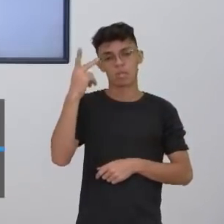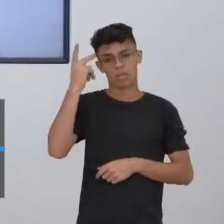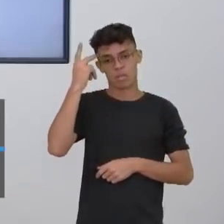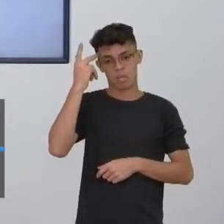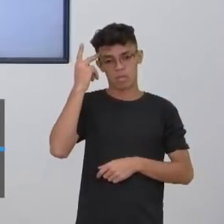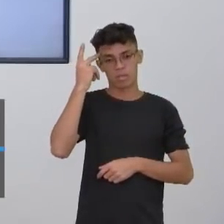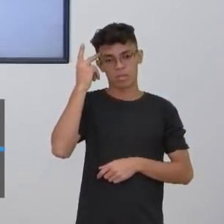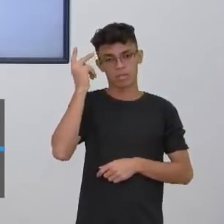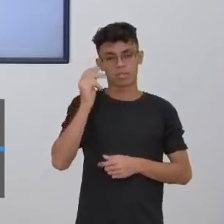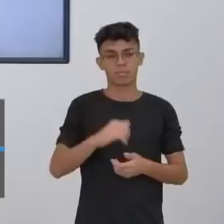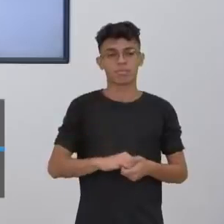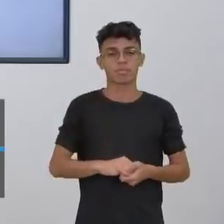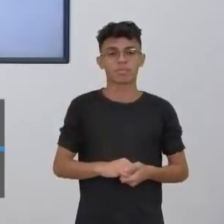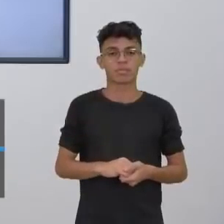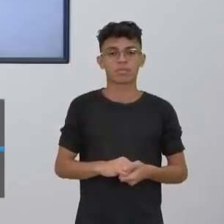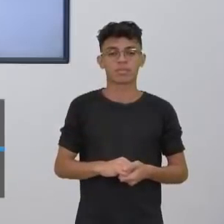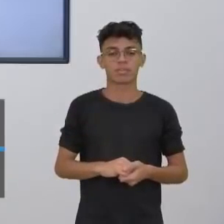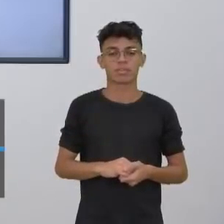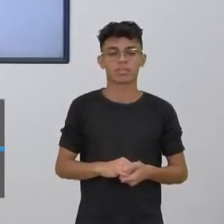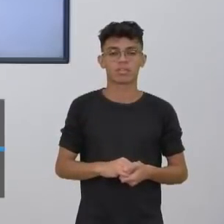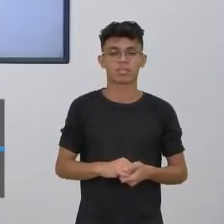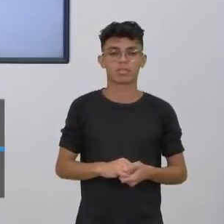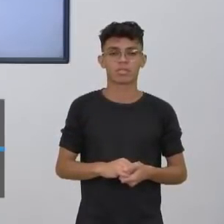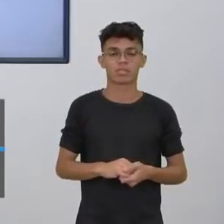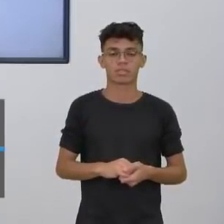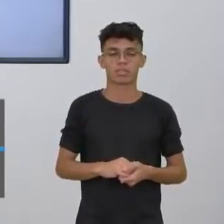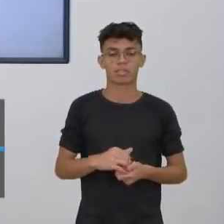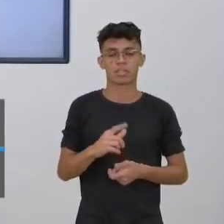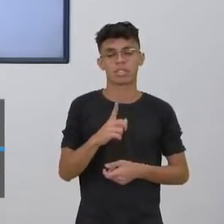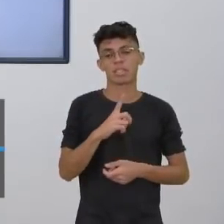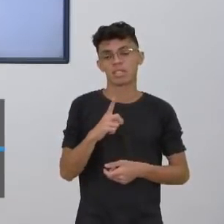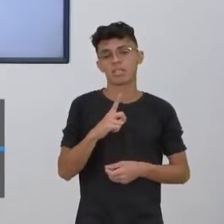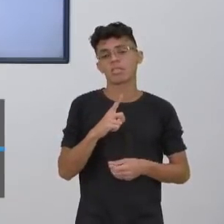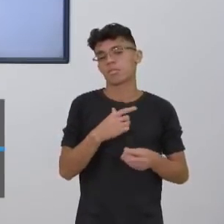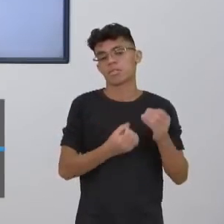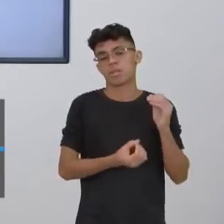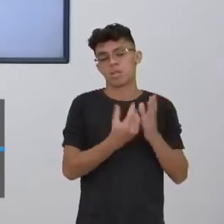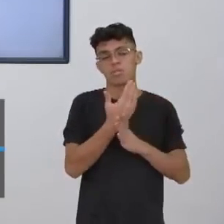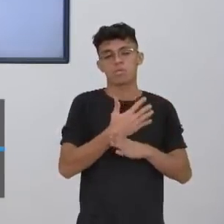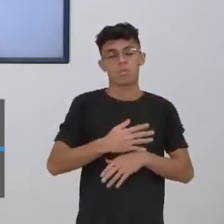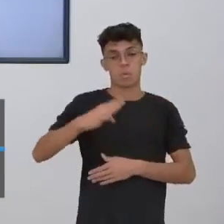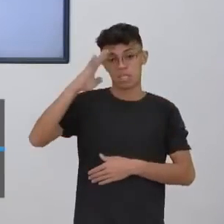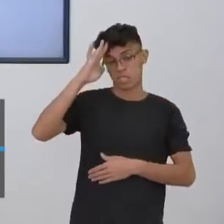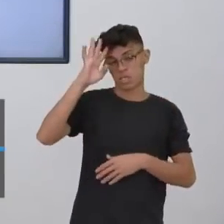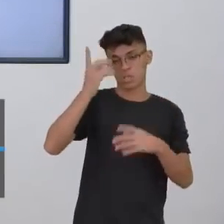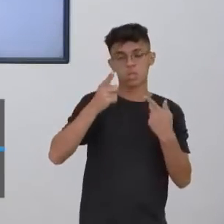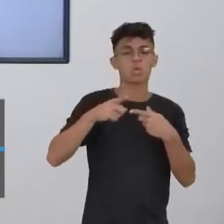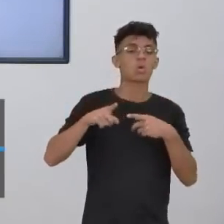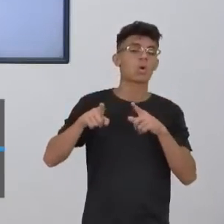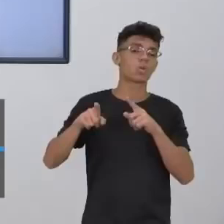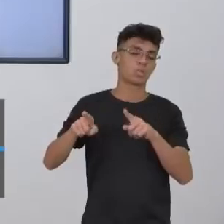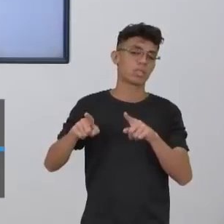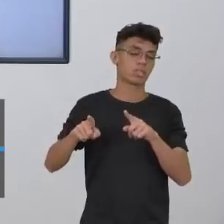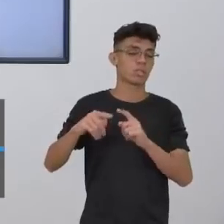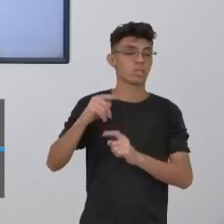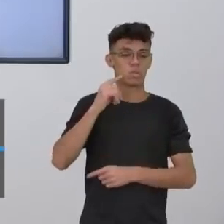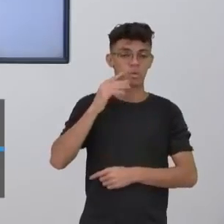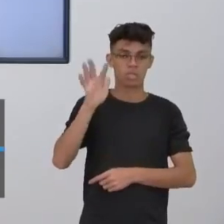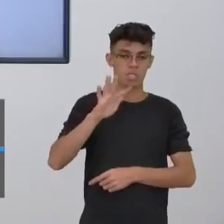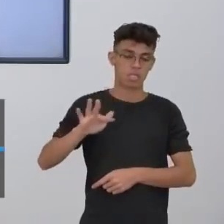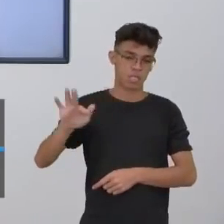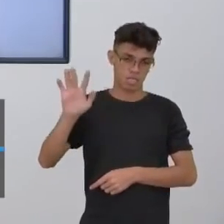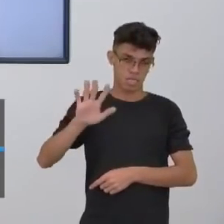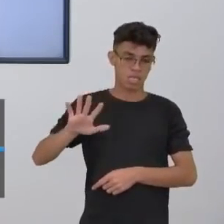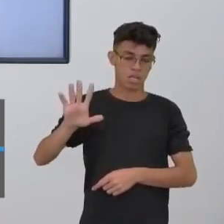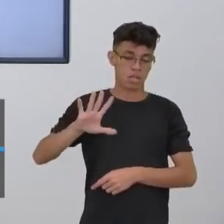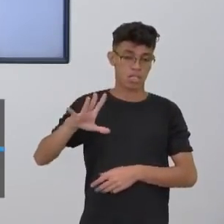ali, vamos dizer, bem a grosso modo, improvisaram o exército contra as próprias forças federais que estavam do lado